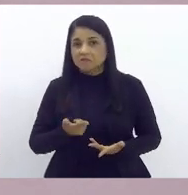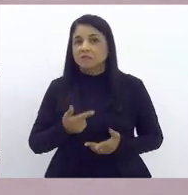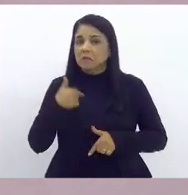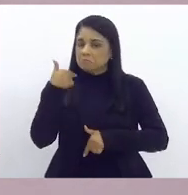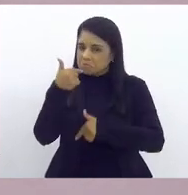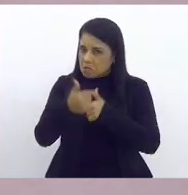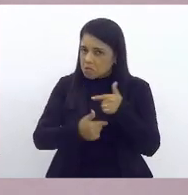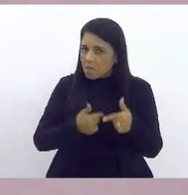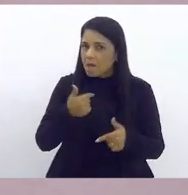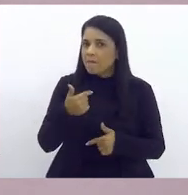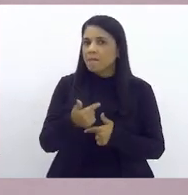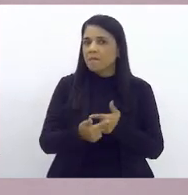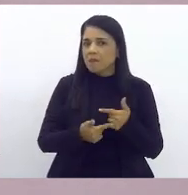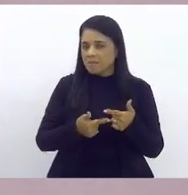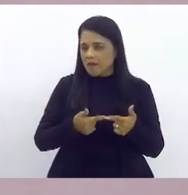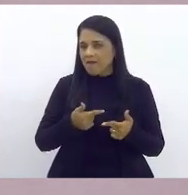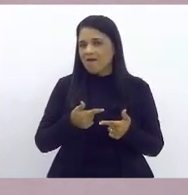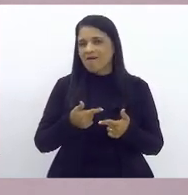muita coisa.